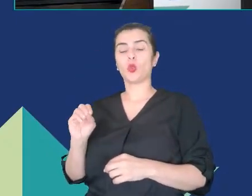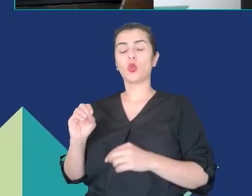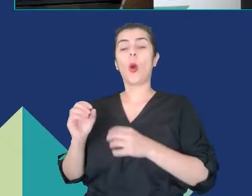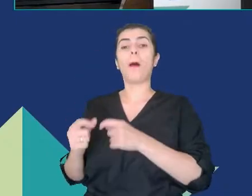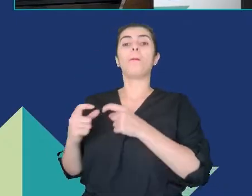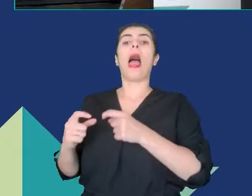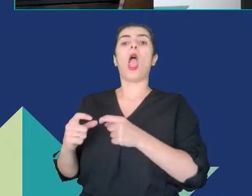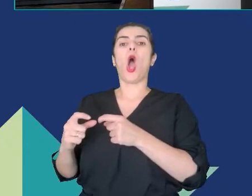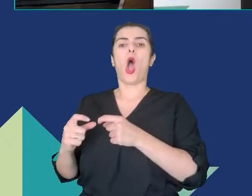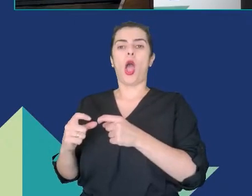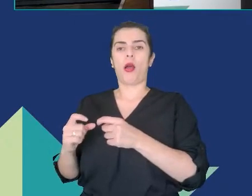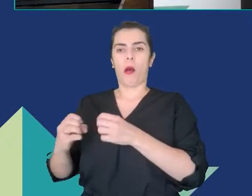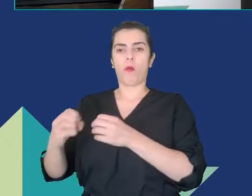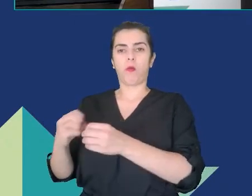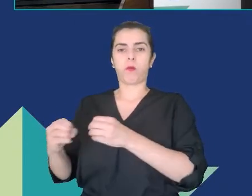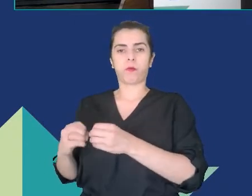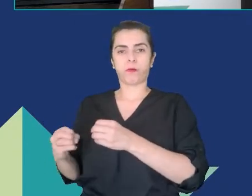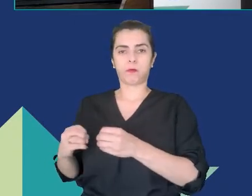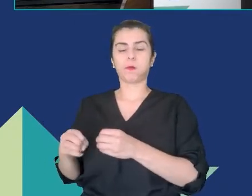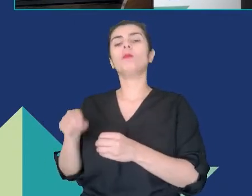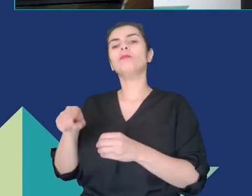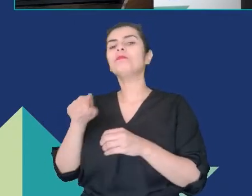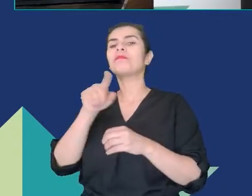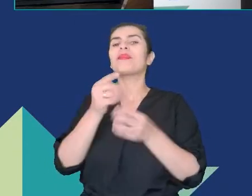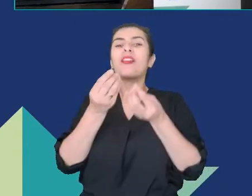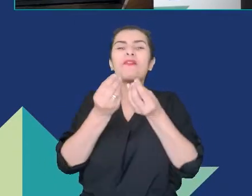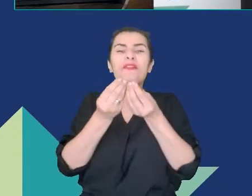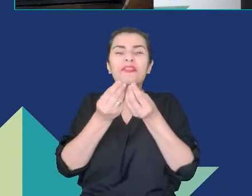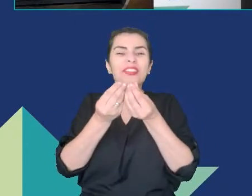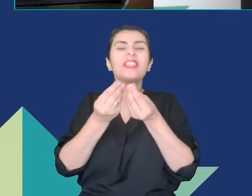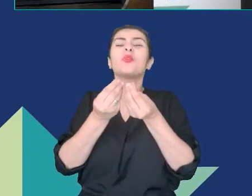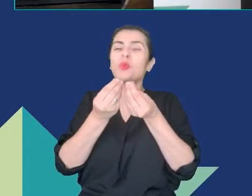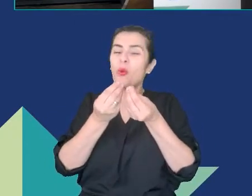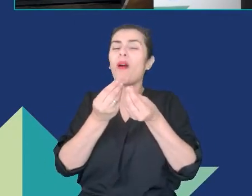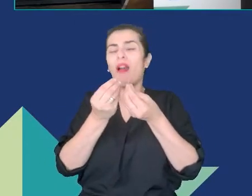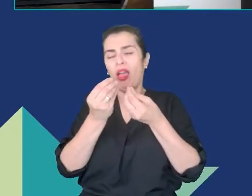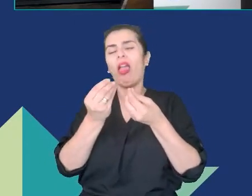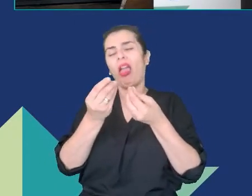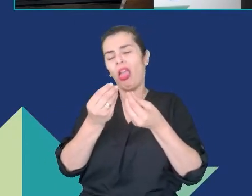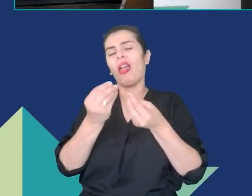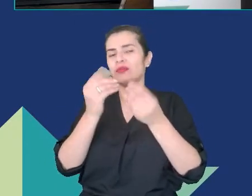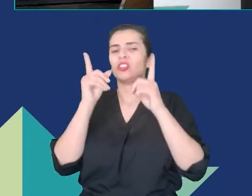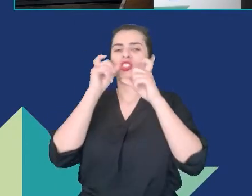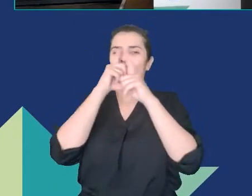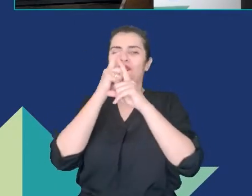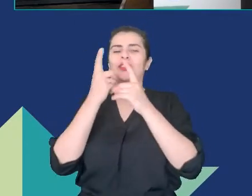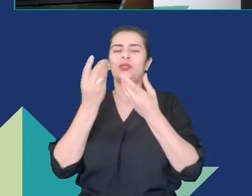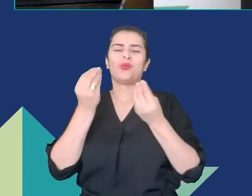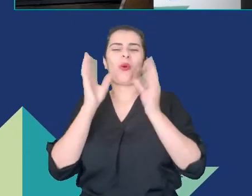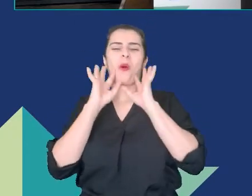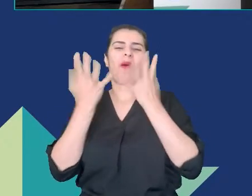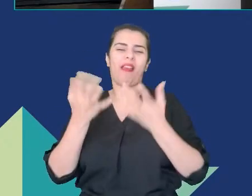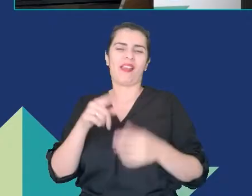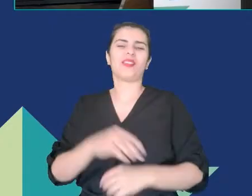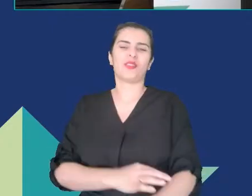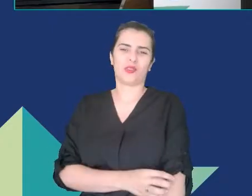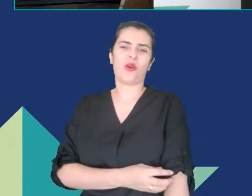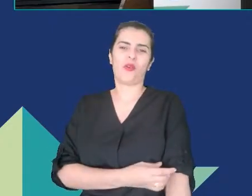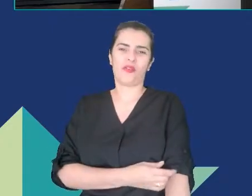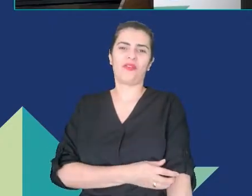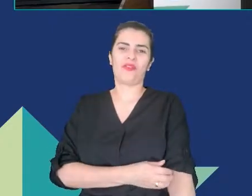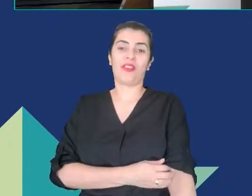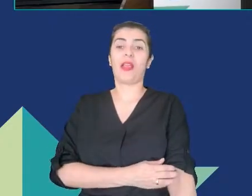ele, né? Tem trazido bastante dificuldade para a gente ao longo da operação. Para essa operação específica, a